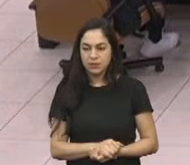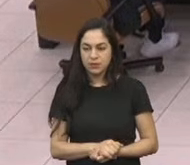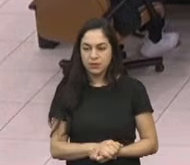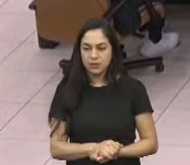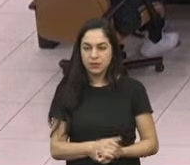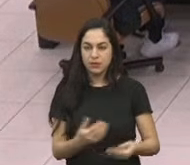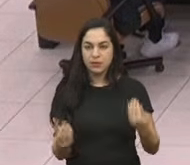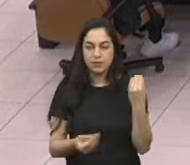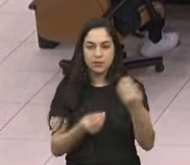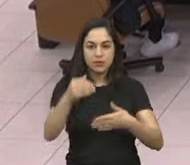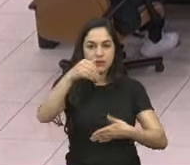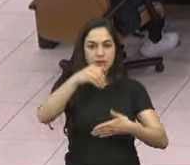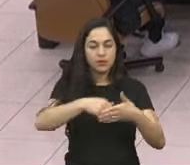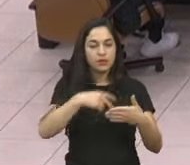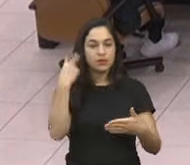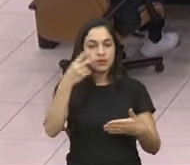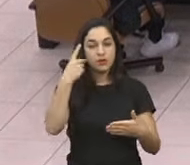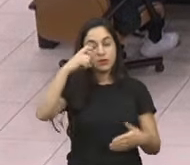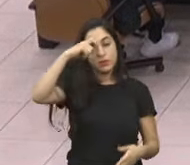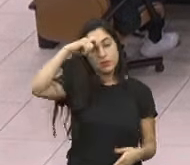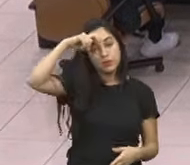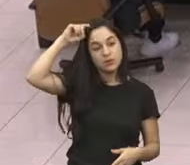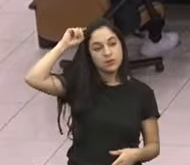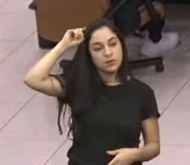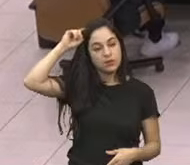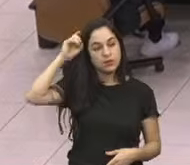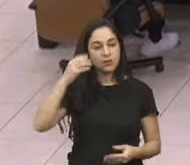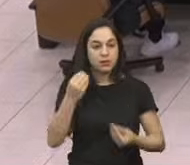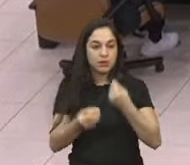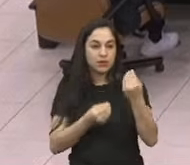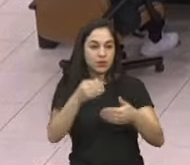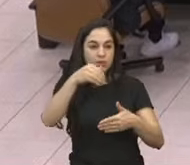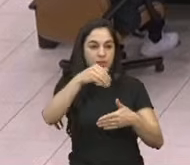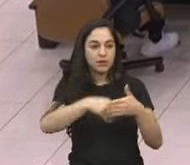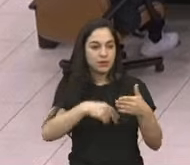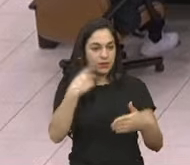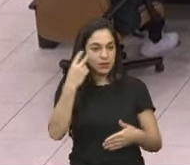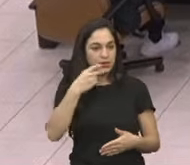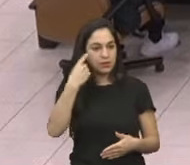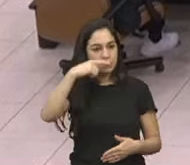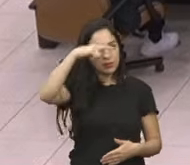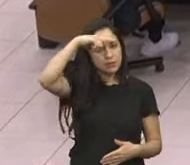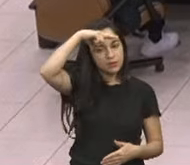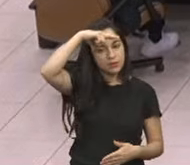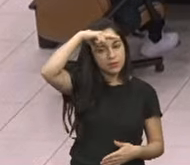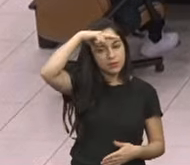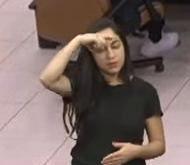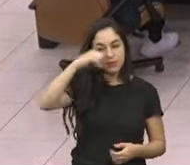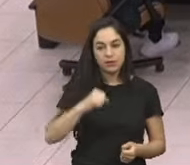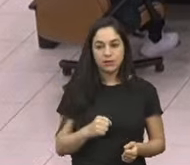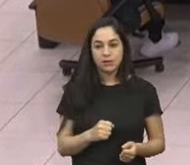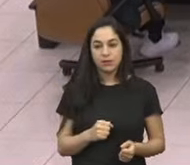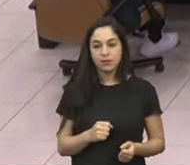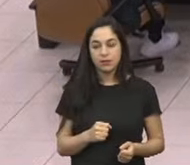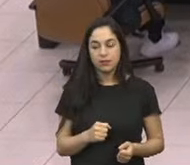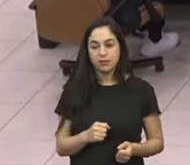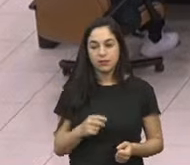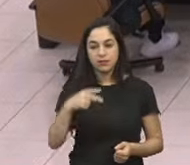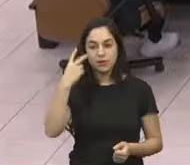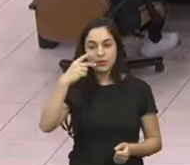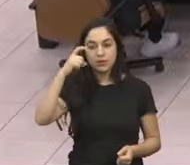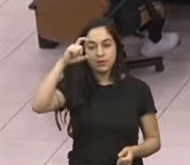Como vota o vereador Joex Almeida. Como vota o vereador Luiz Flávio Flavinho. Como vota o vereador Marcelo Dantas.